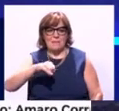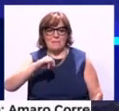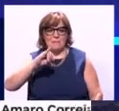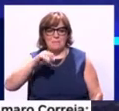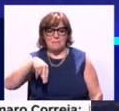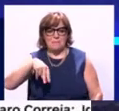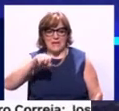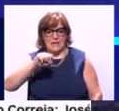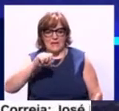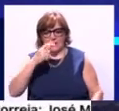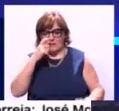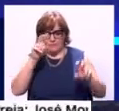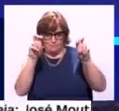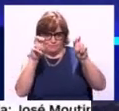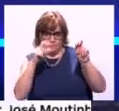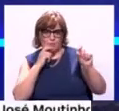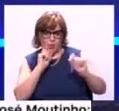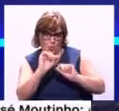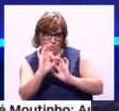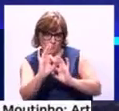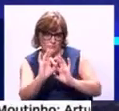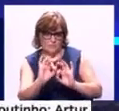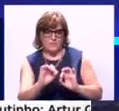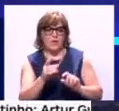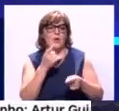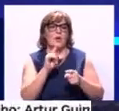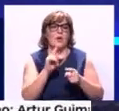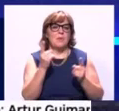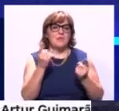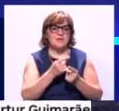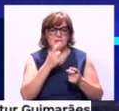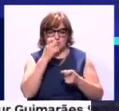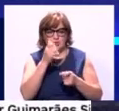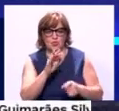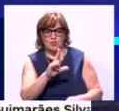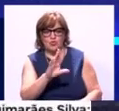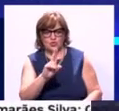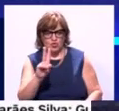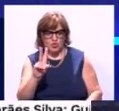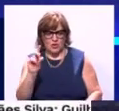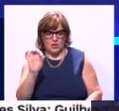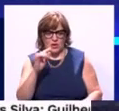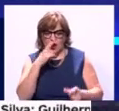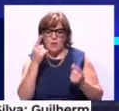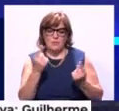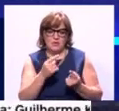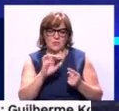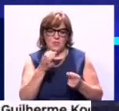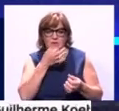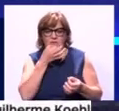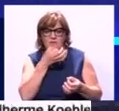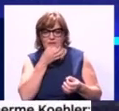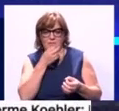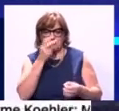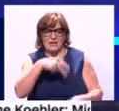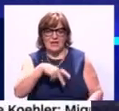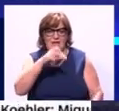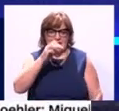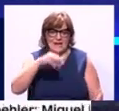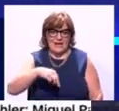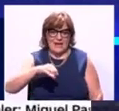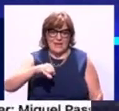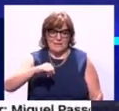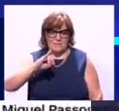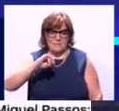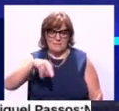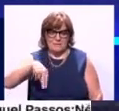Eu vou-vos dar um caso, naming. As pessoas, ao princípio, Júlio, nem acredita, ao princípio, quando nós falávamos em naming, a nossa lista